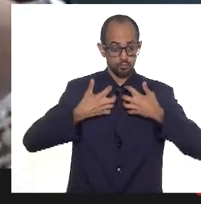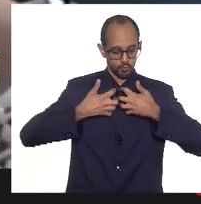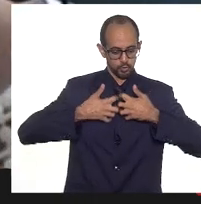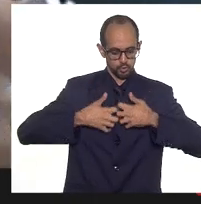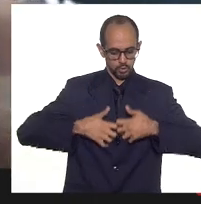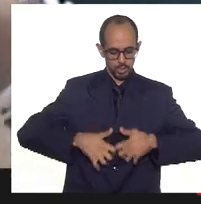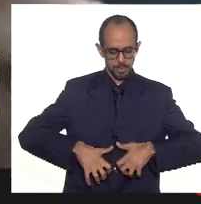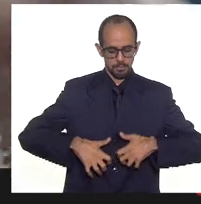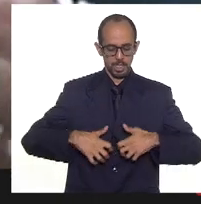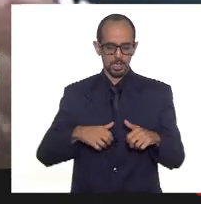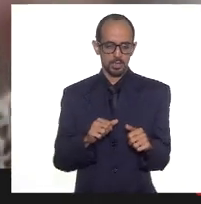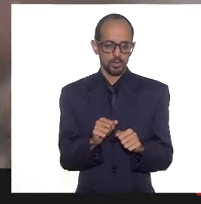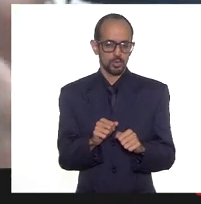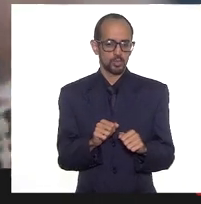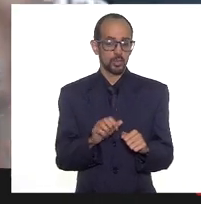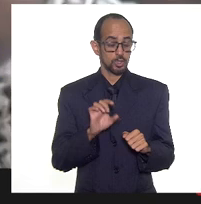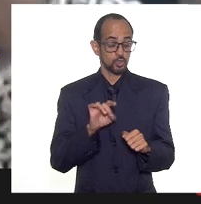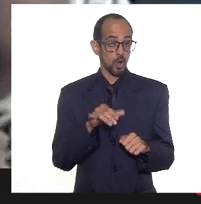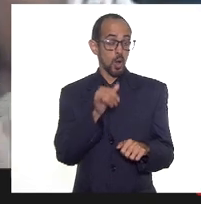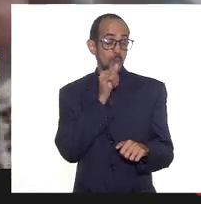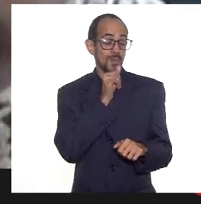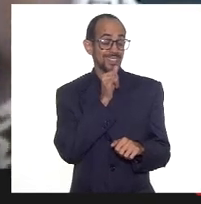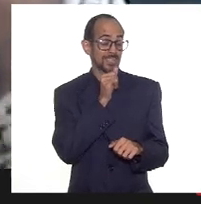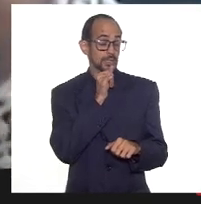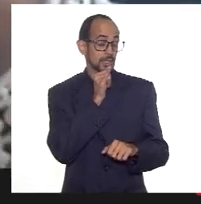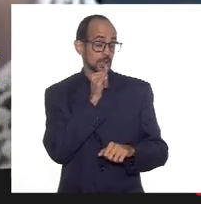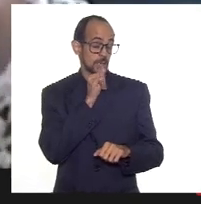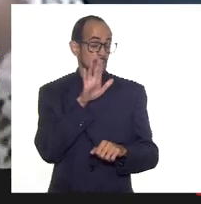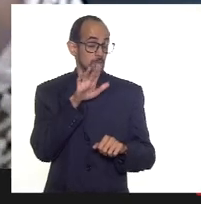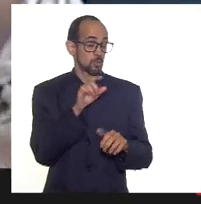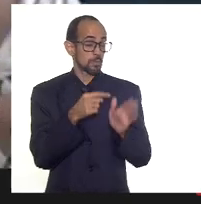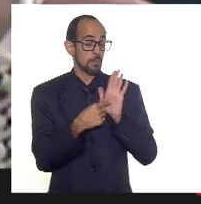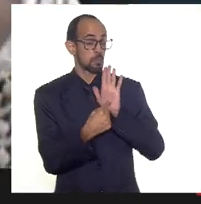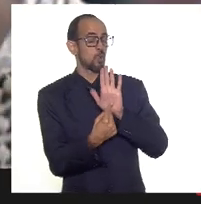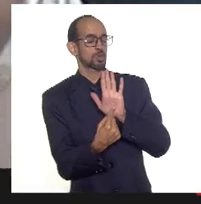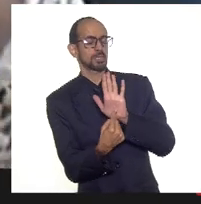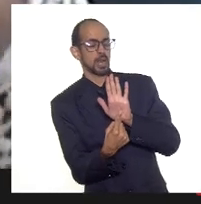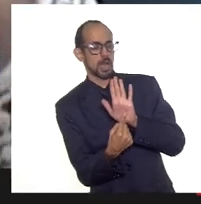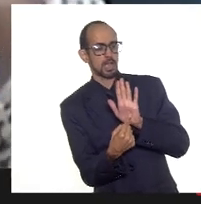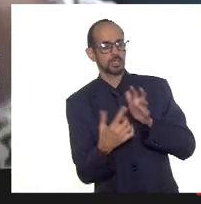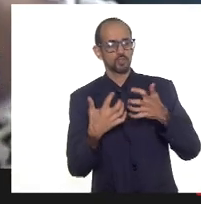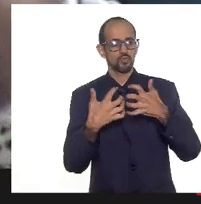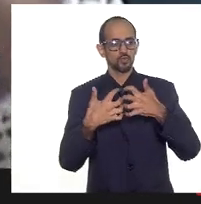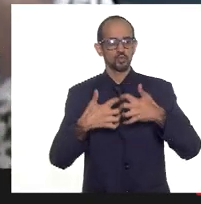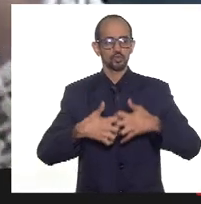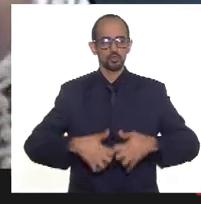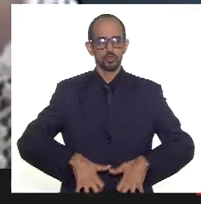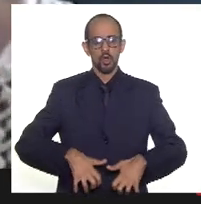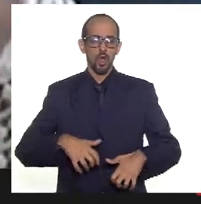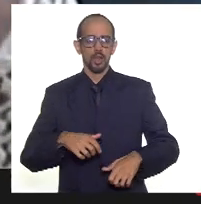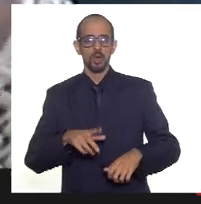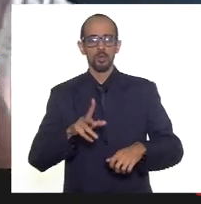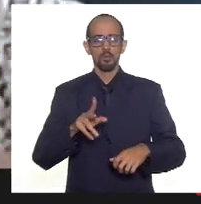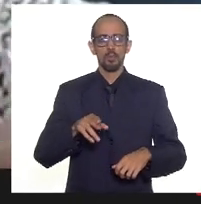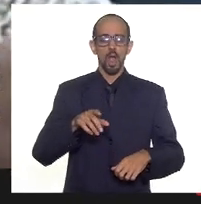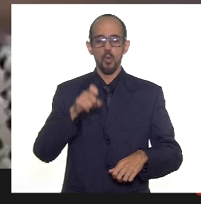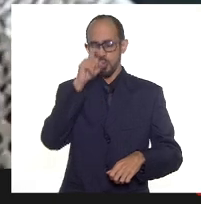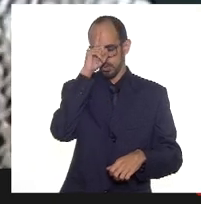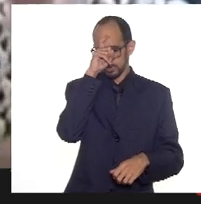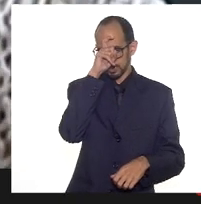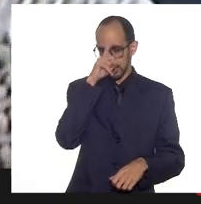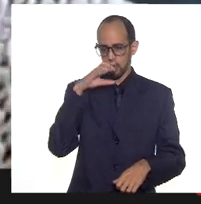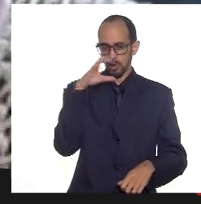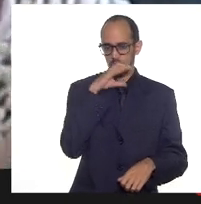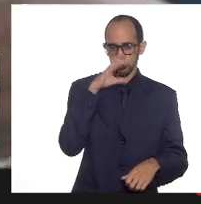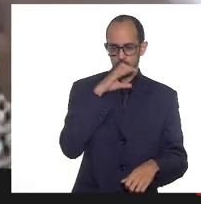ao funcionamento dos terreiros, só estou dando um exemplo pedagógico, ilustrativo, né, funcionam como uma certa emergência de hospital, né? é que